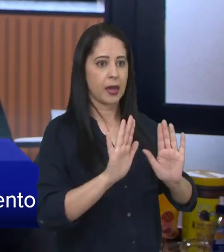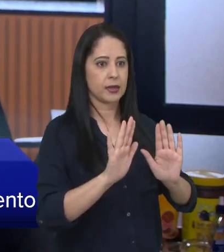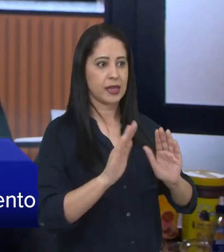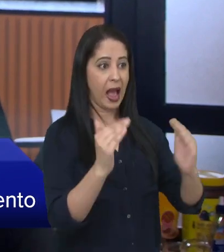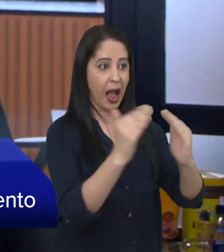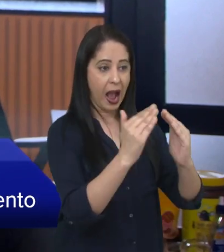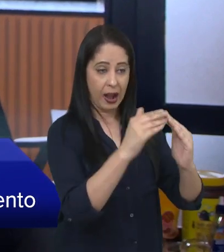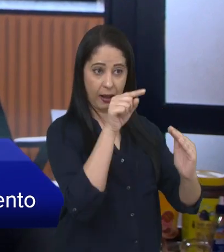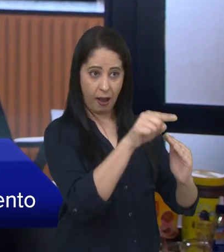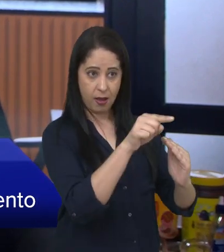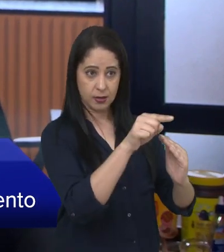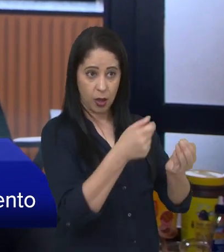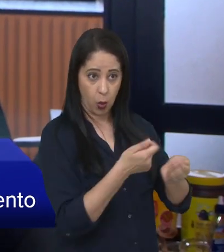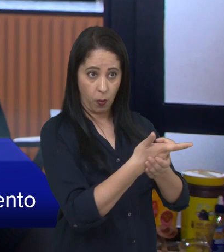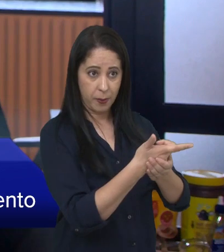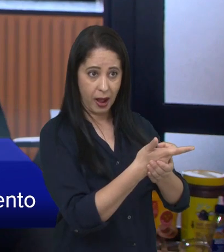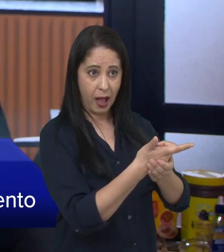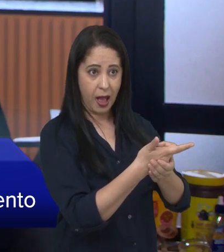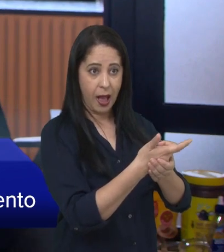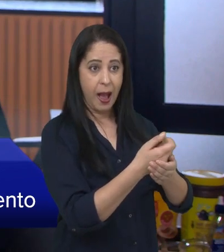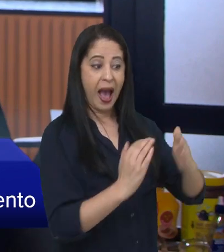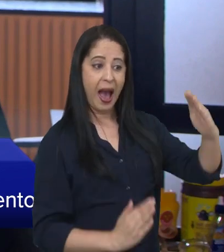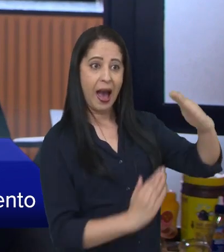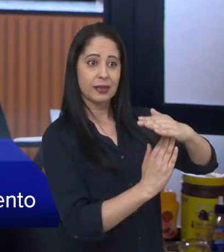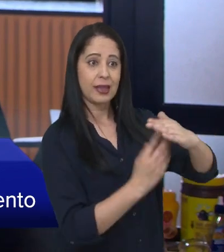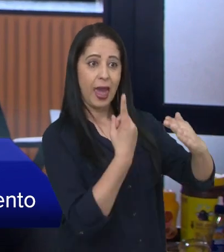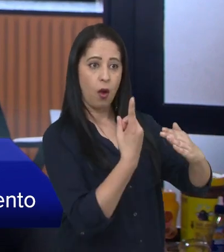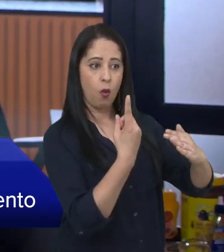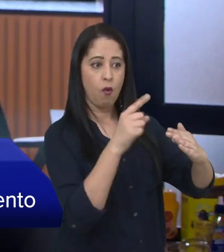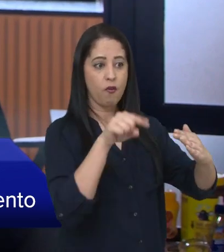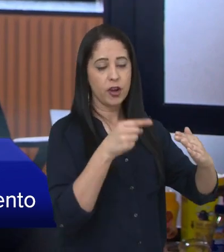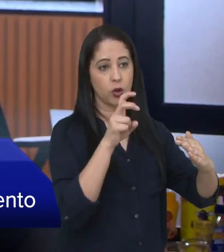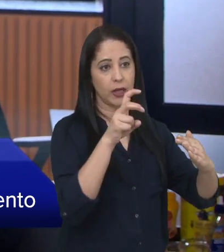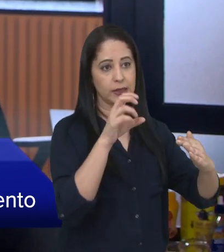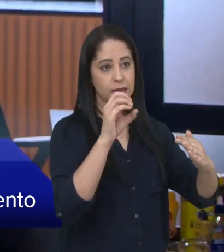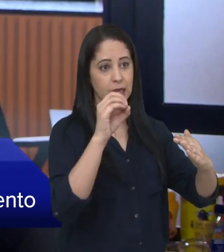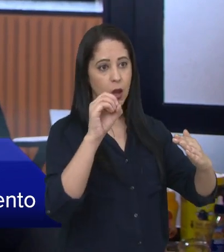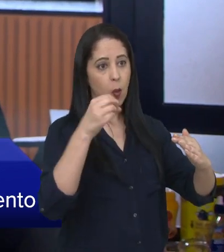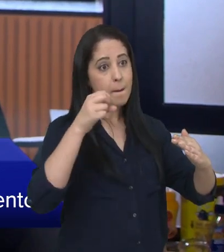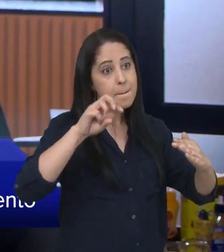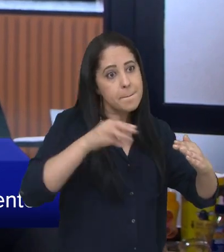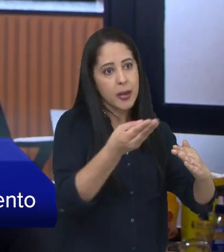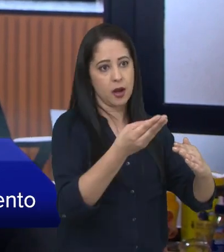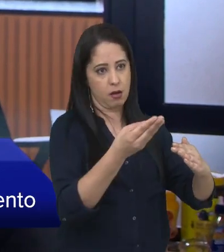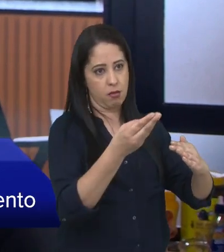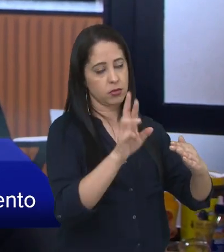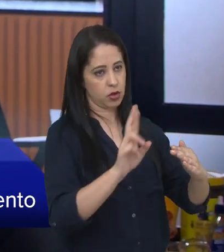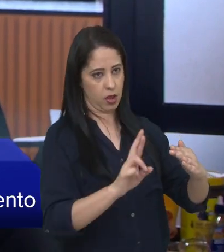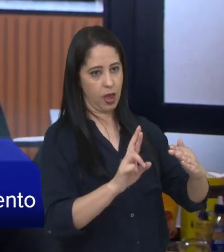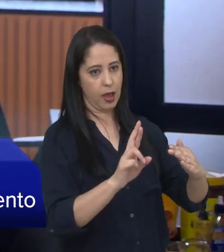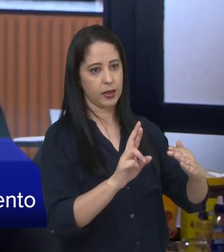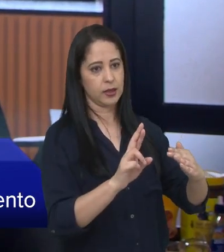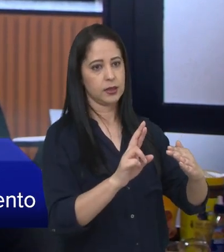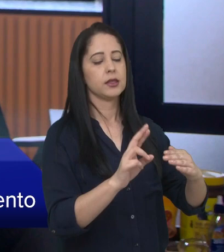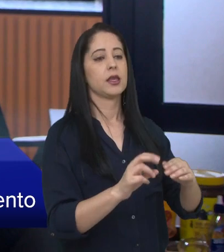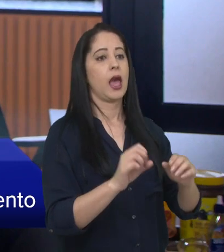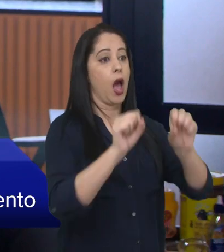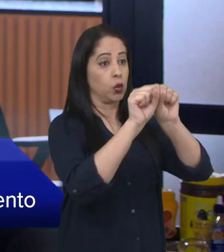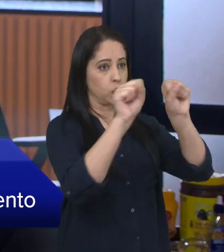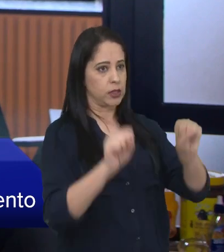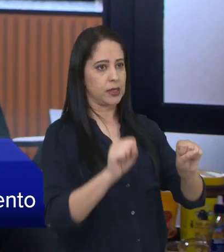atentar que o imóvel não pode ultrapassar 1 milhão e meio de reais abaixo de um milhão e meio no sistema